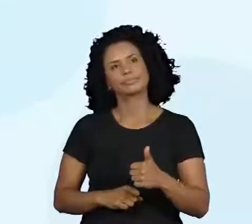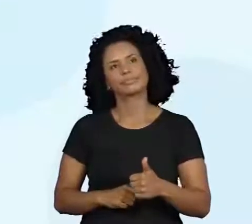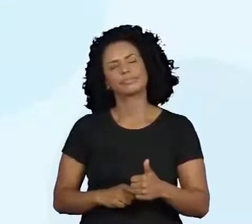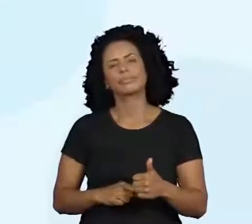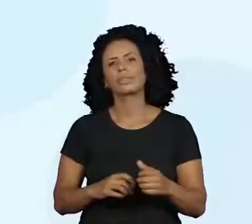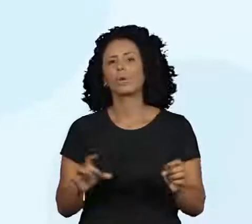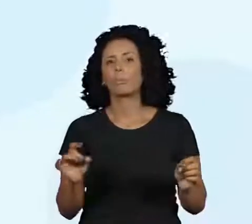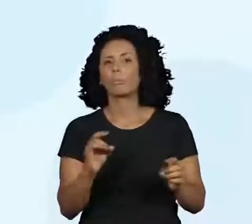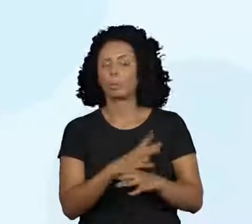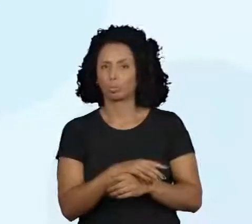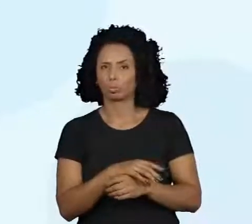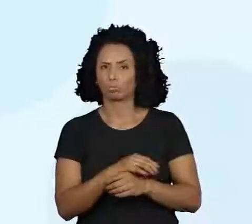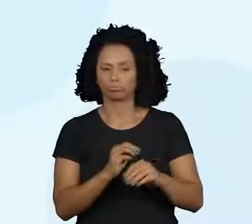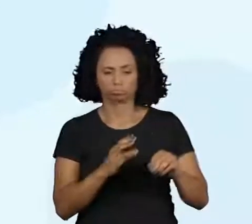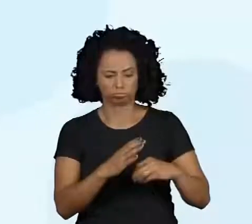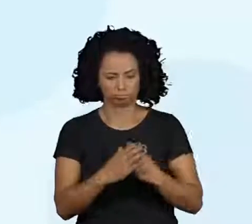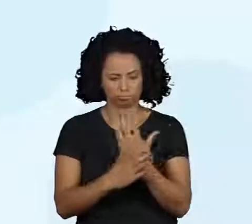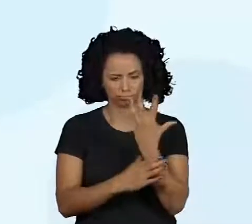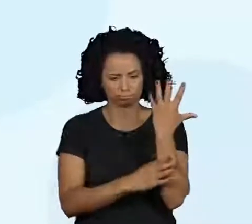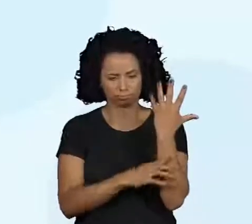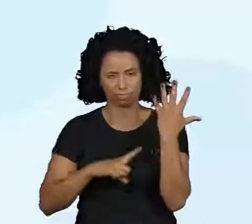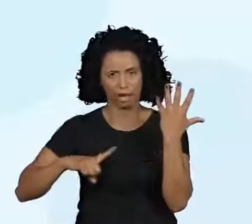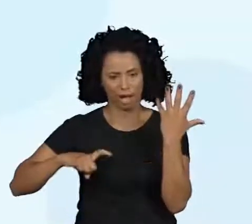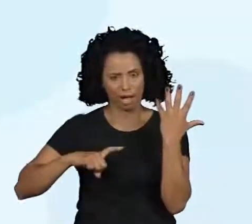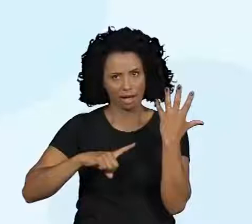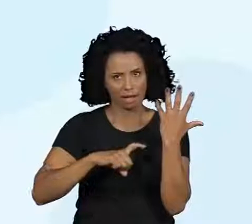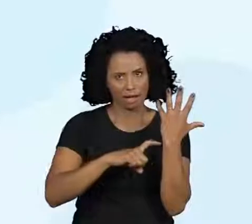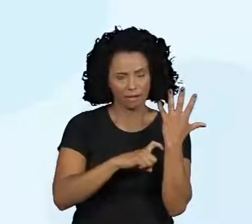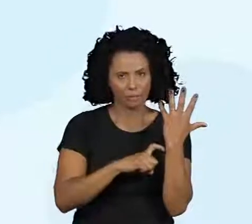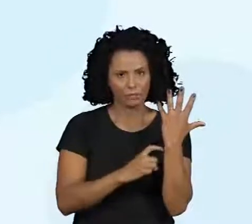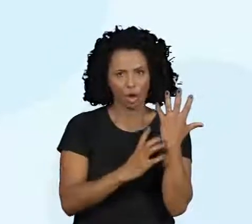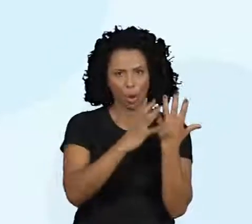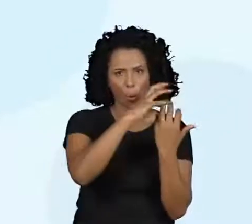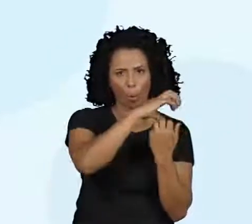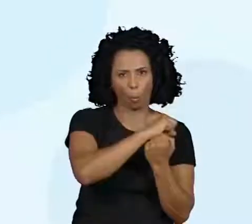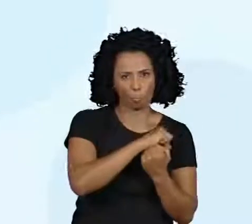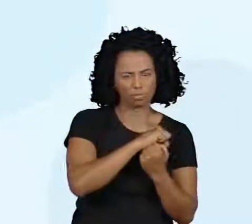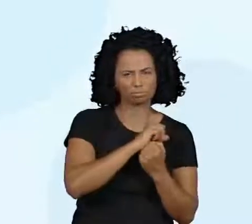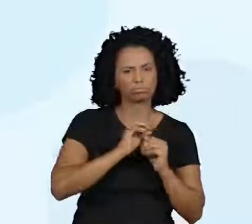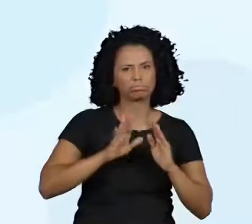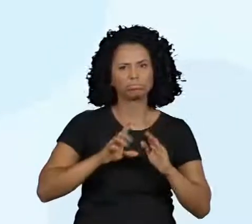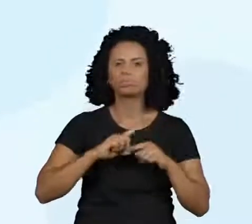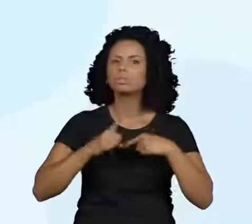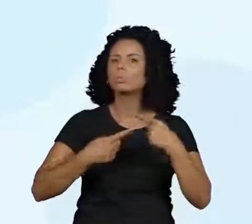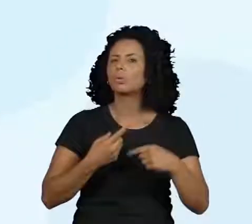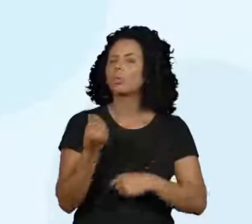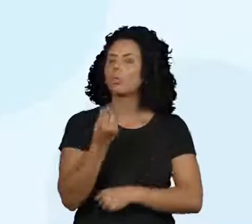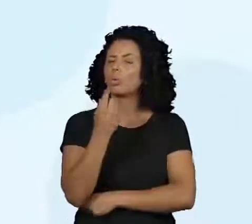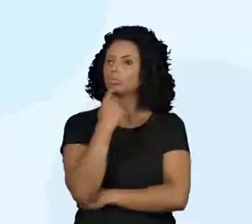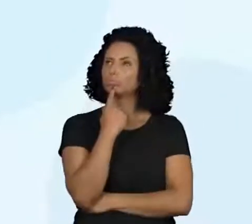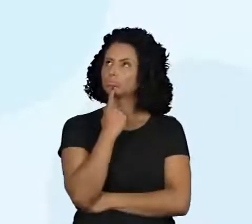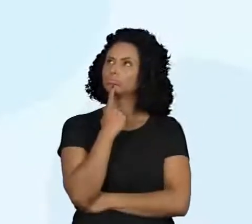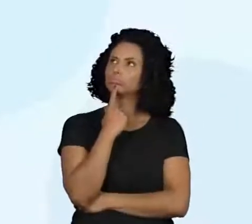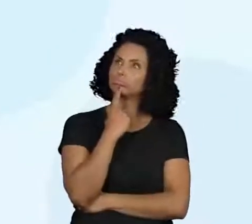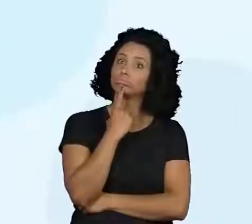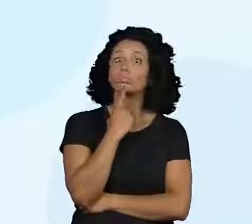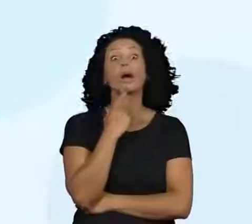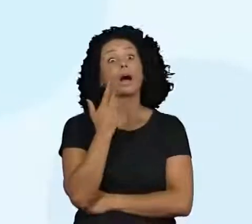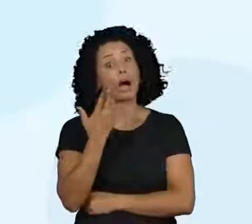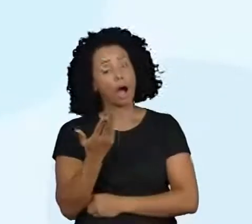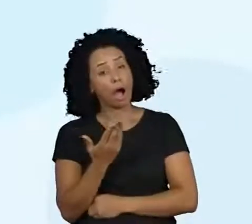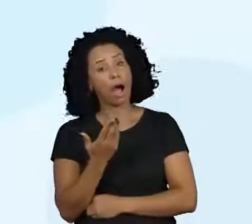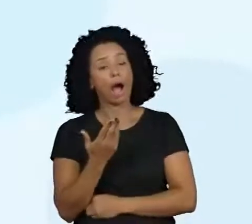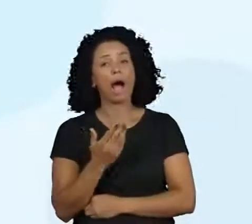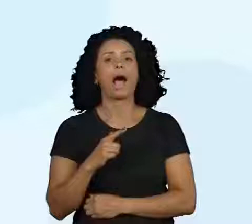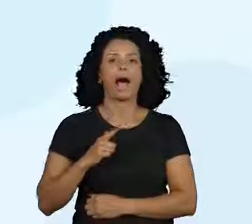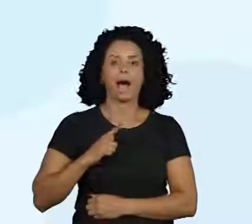Depois que a lesma consome primeiro a plantinha, aí vem o sapo e consome a lesma. Então, ele vem em segundo